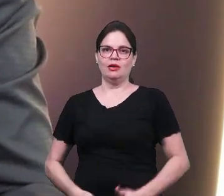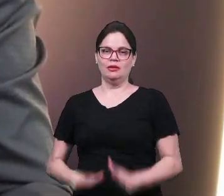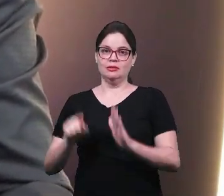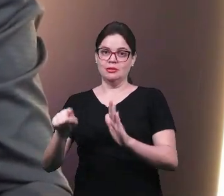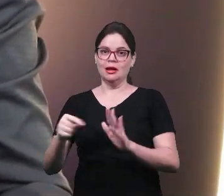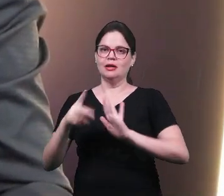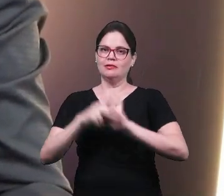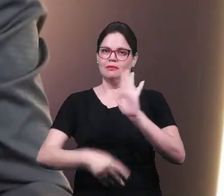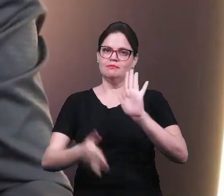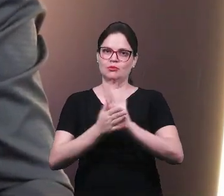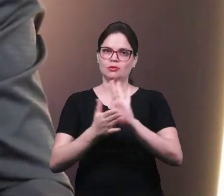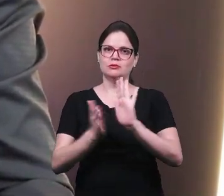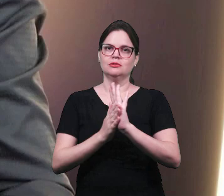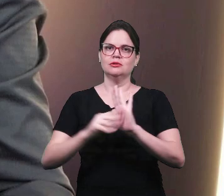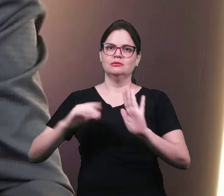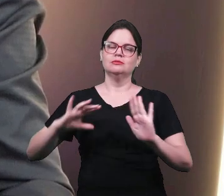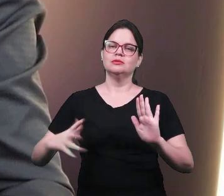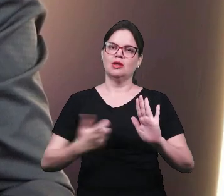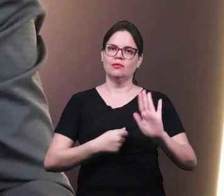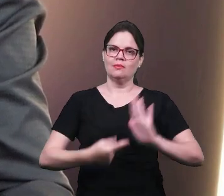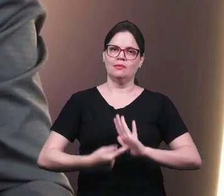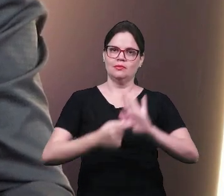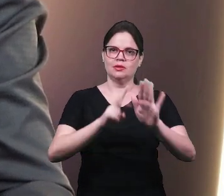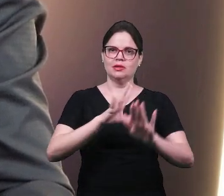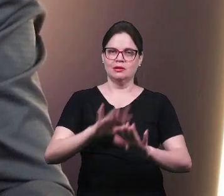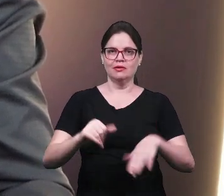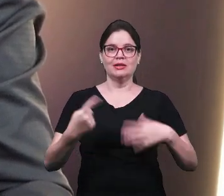né? Então, é essa transmissão, né,